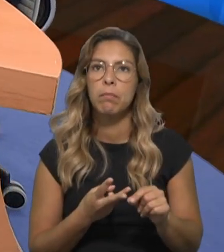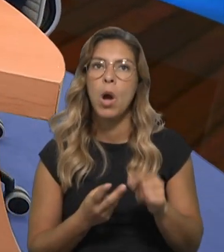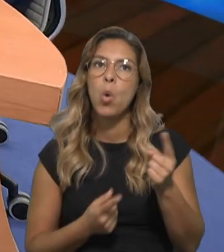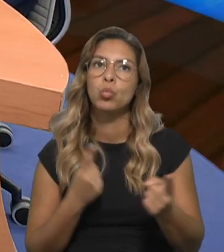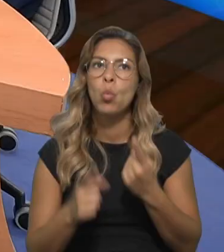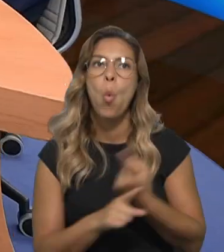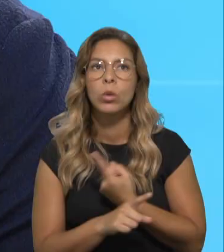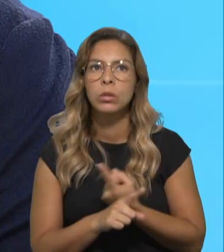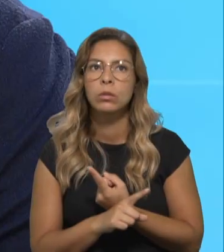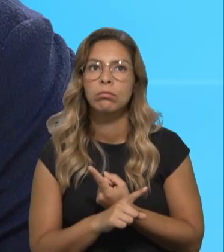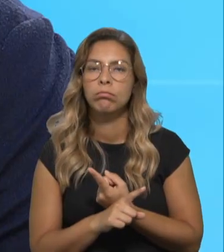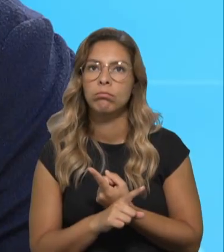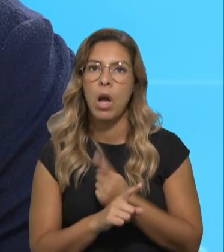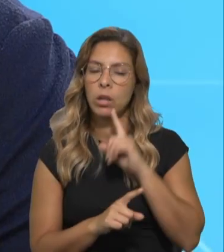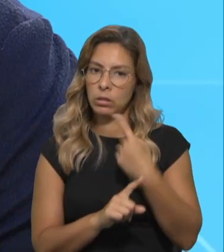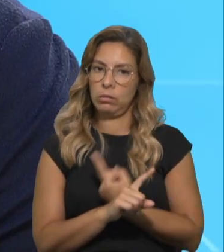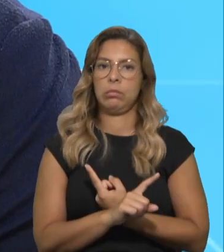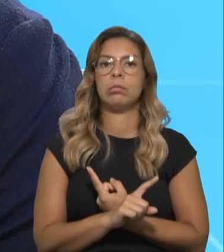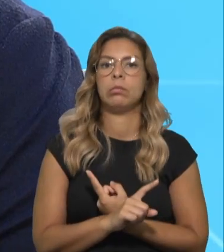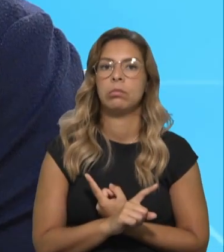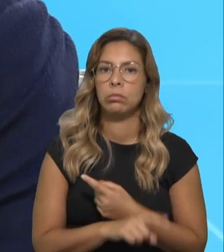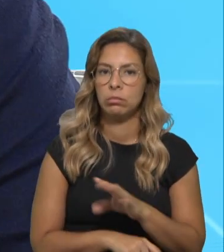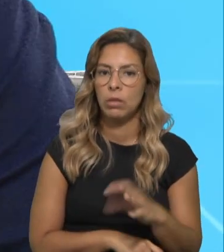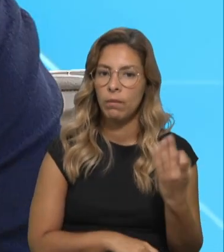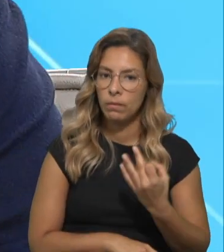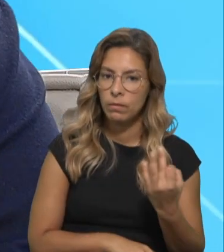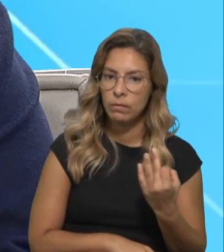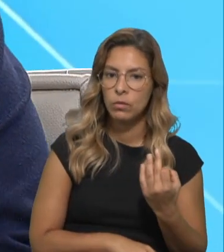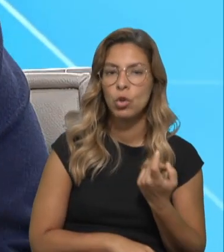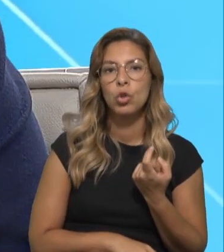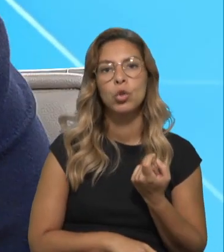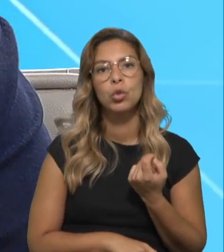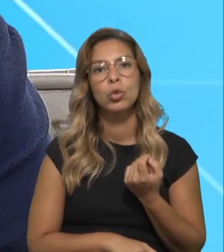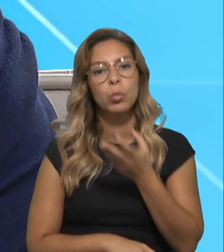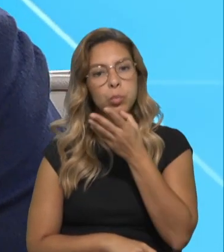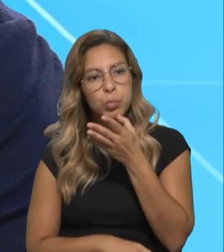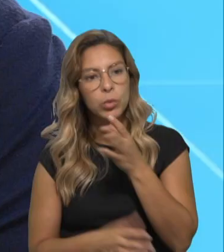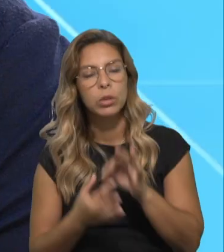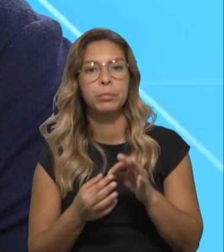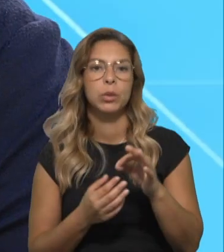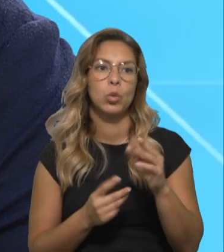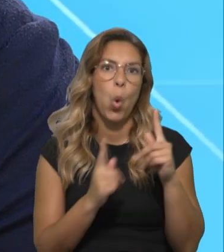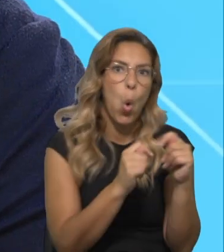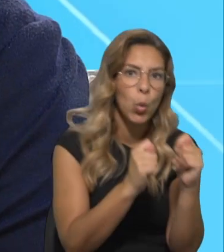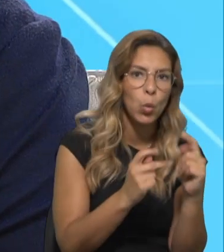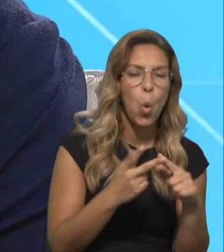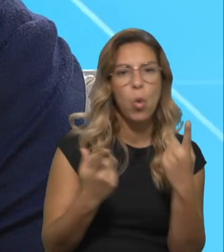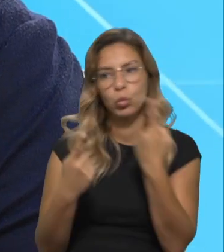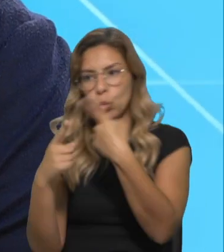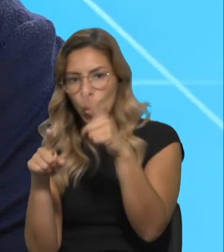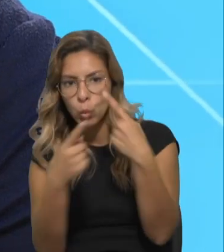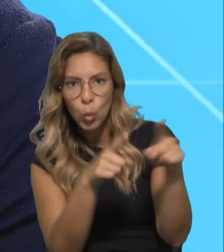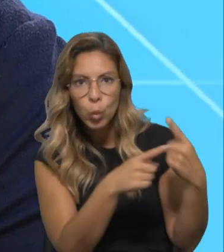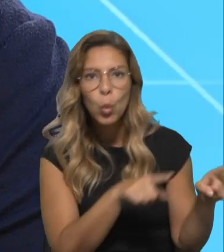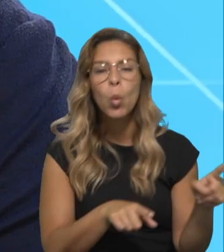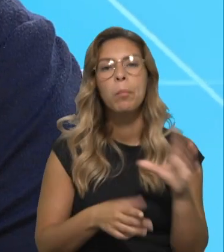radicais que têm a ver com até alguma questão de discurso de ódio, algumas divergências. A